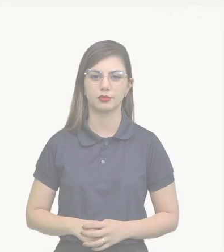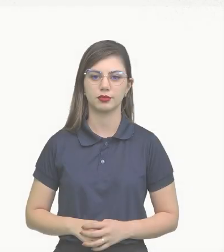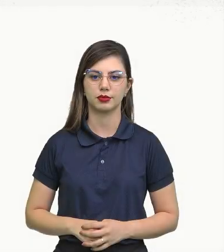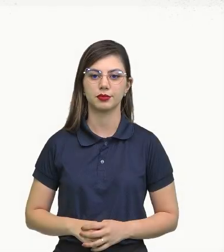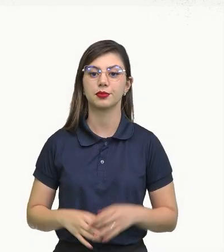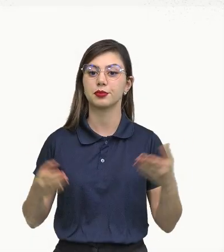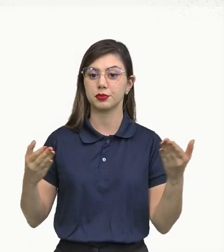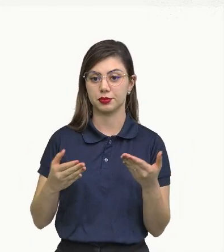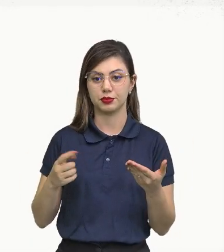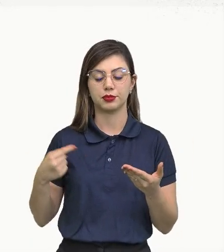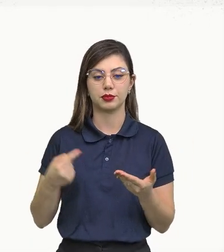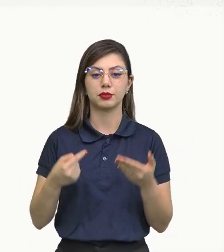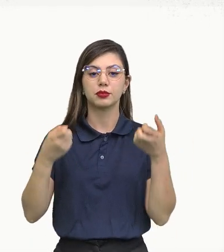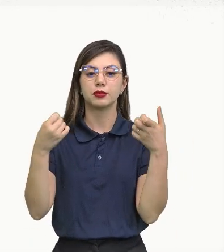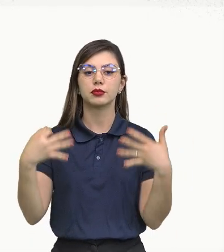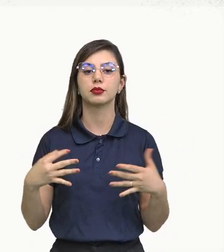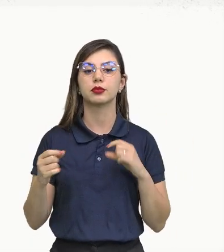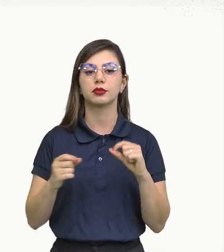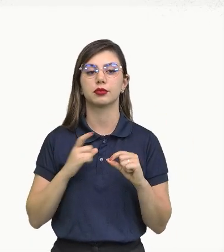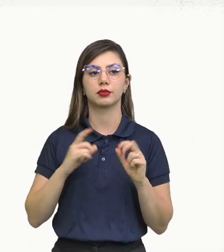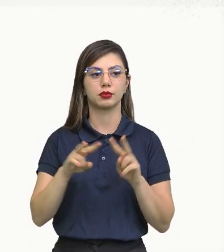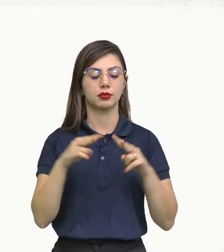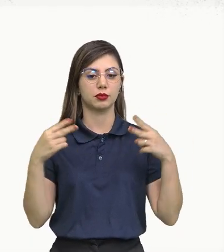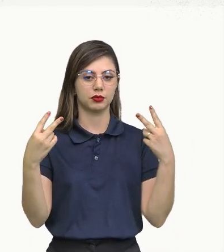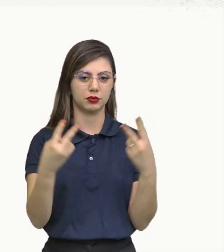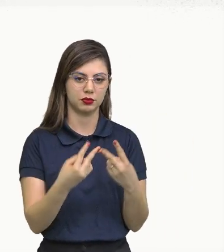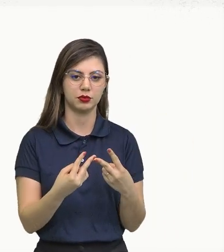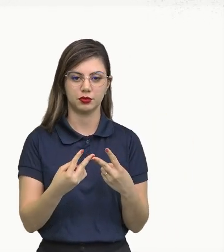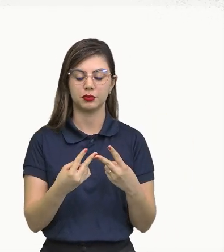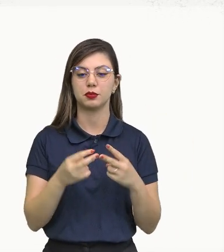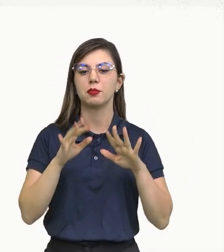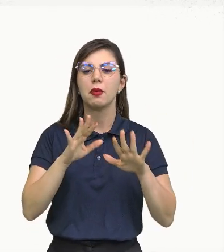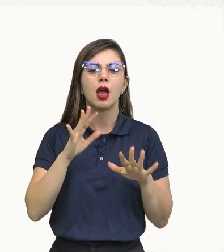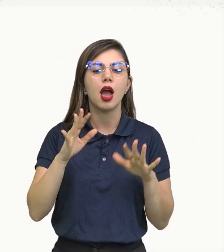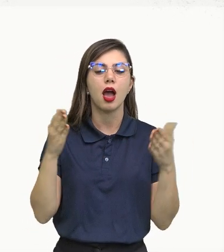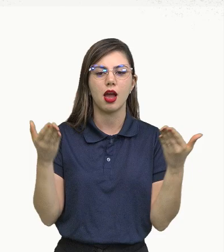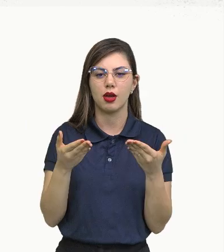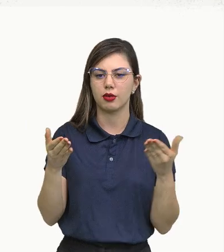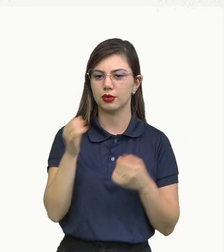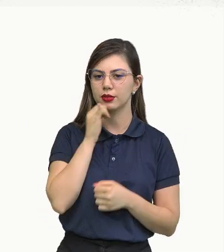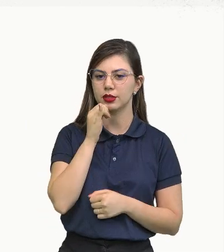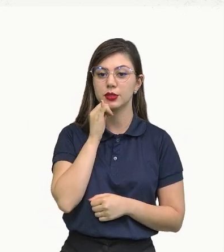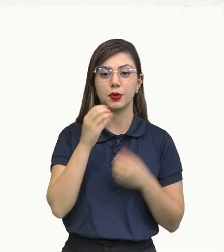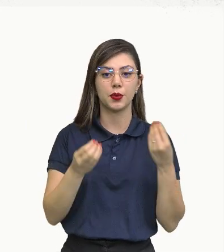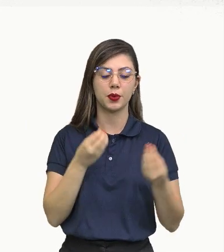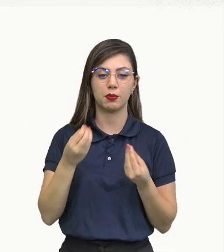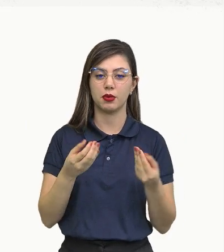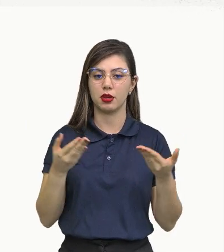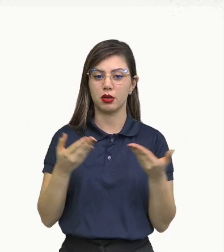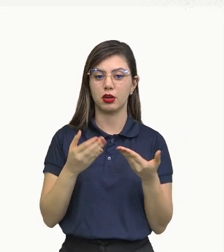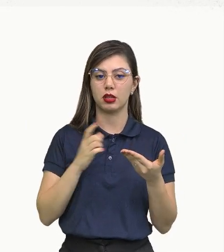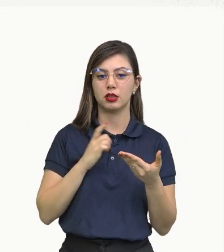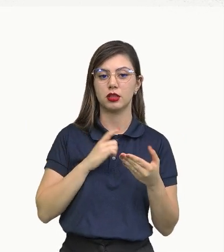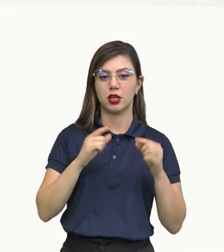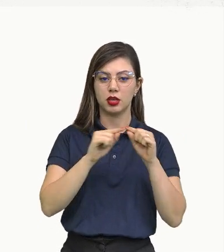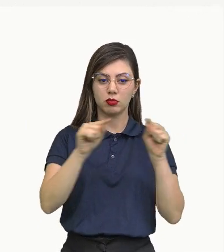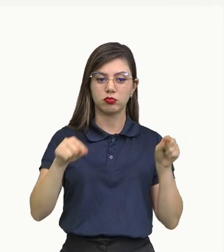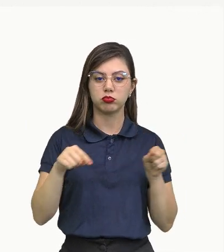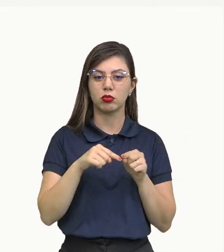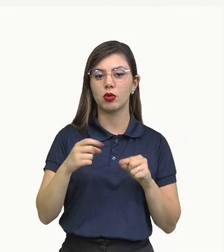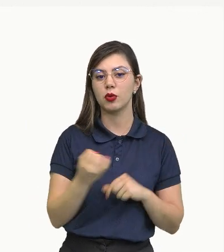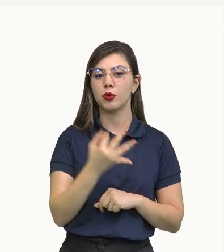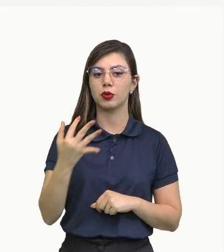dele, entre as 3 aí, a medida dos 3, tudo bem? Mas neste exemplo, o nosso cubo, a aresta tem